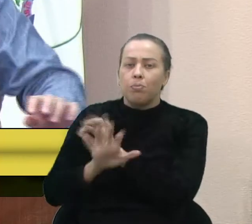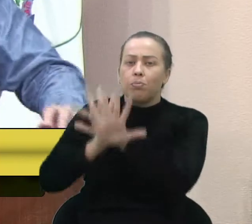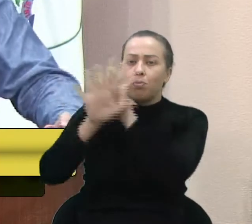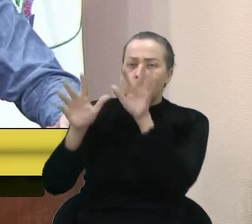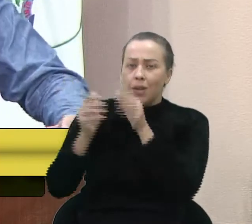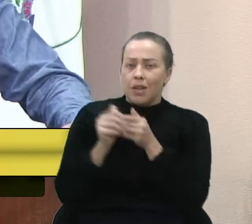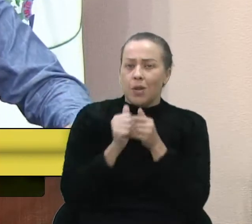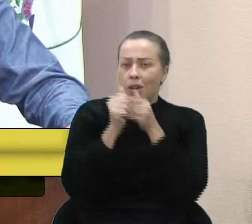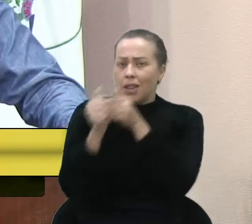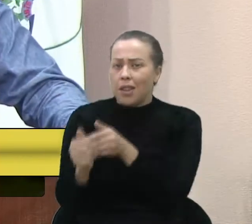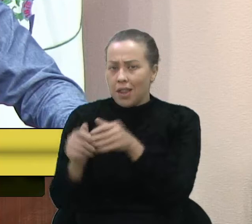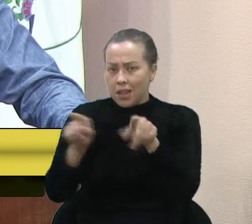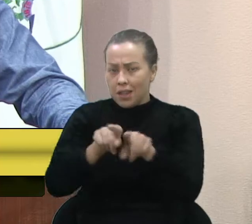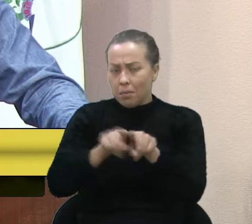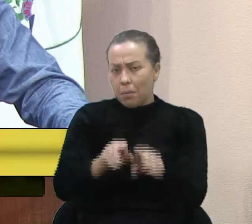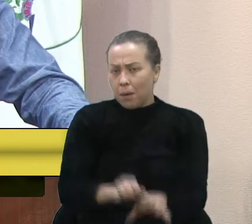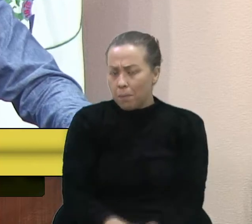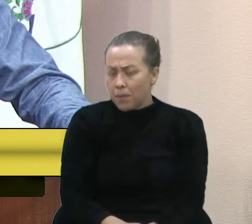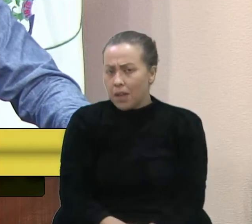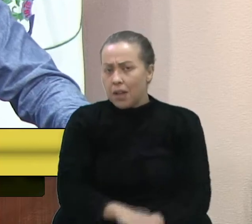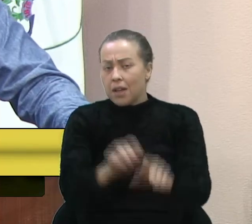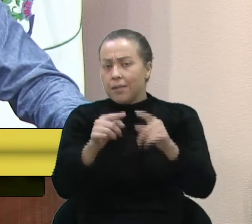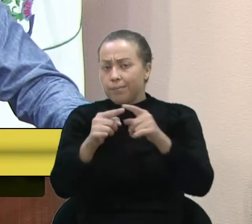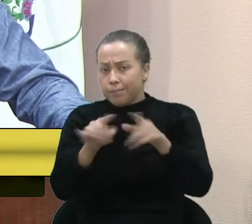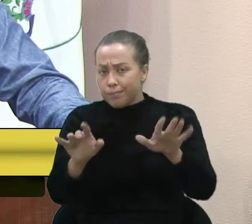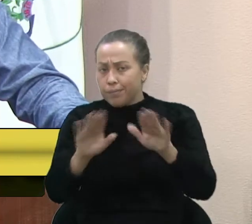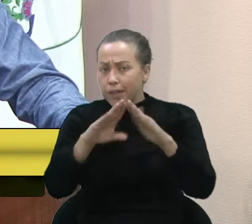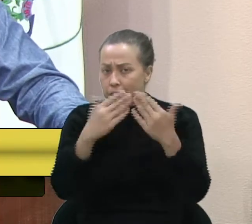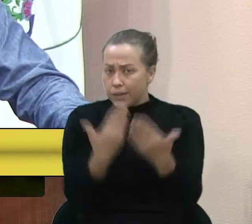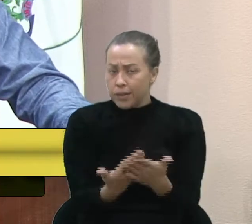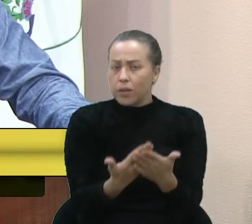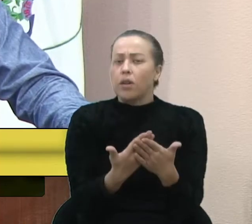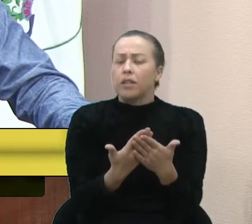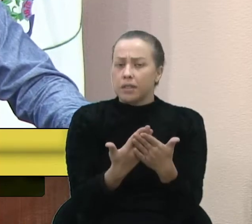orientadas. Aliás, nas escolas,